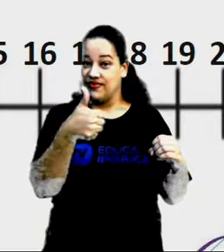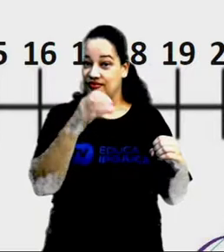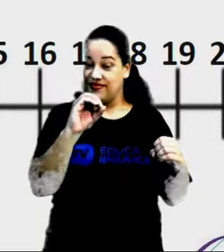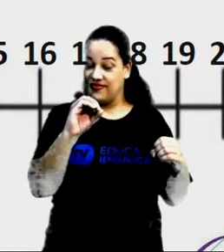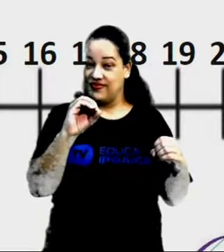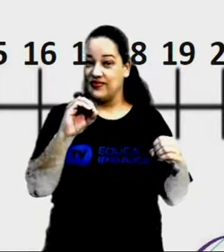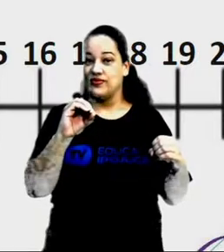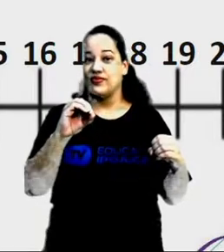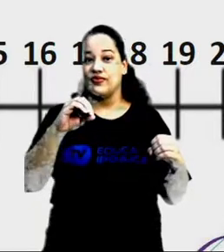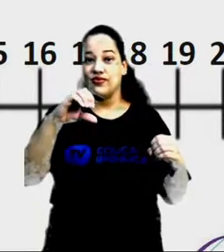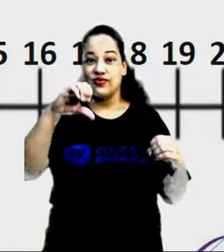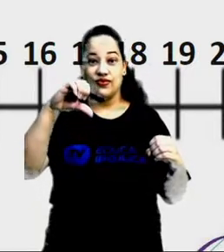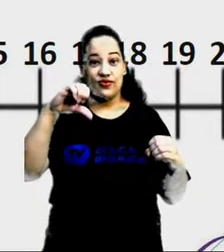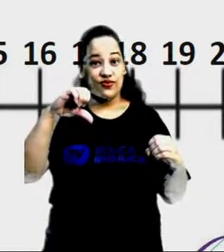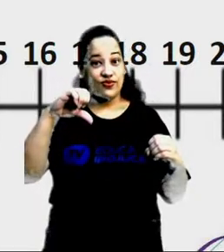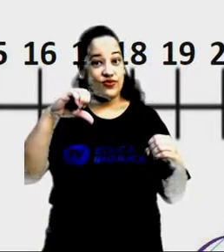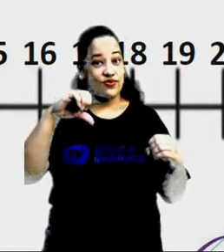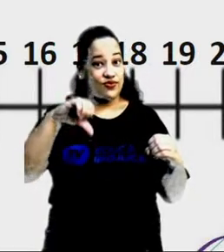10,